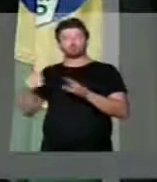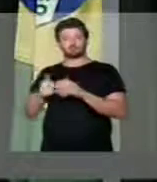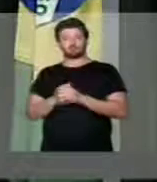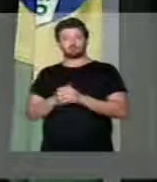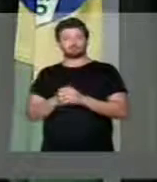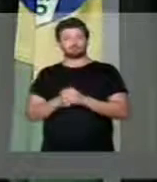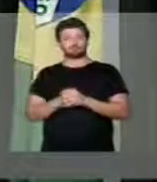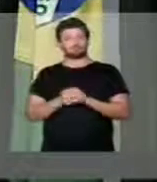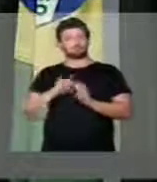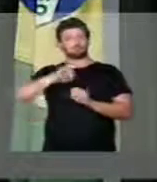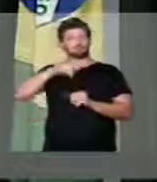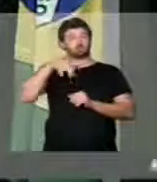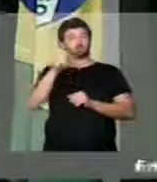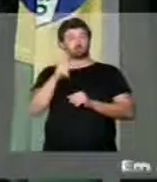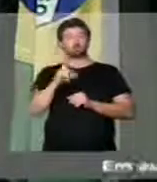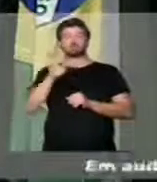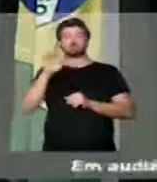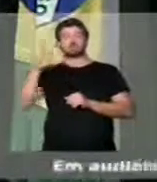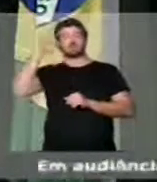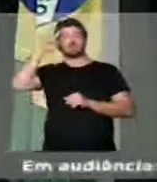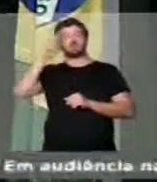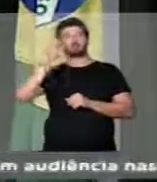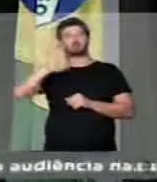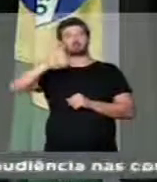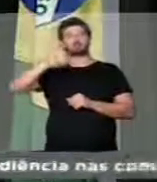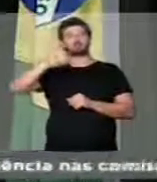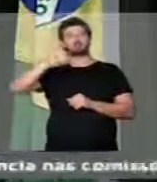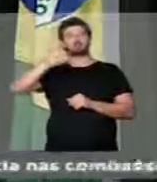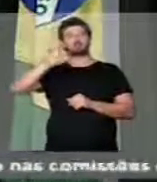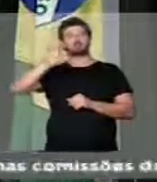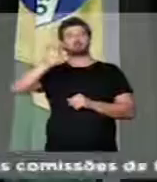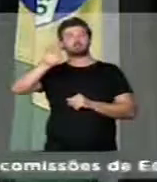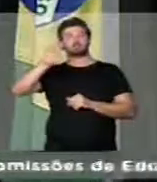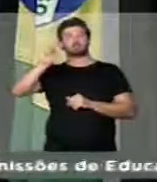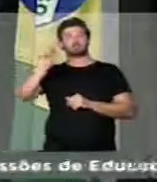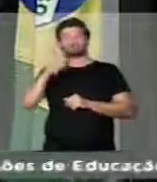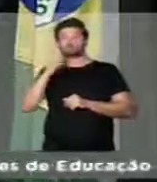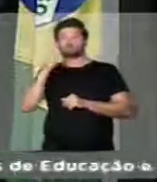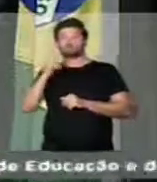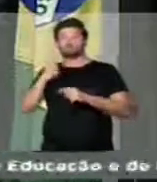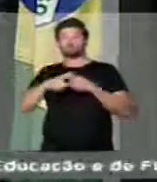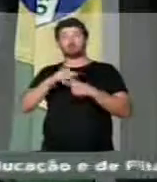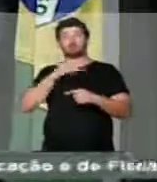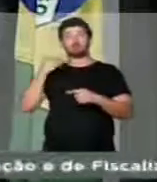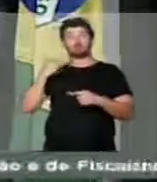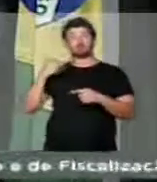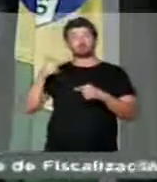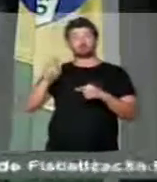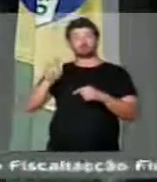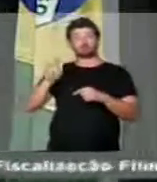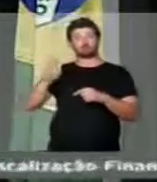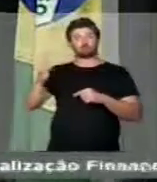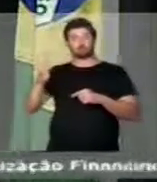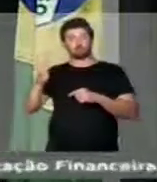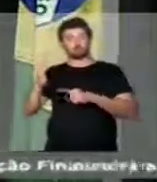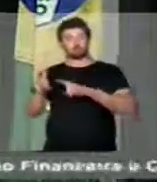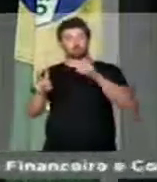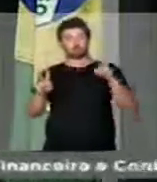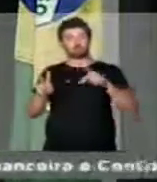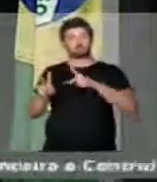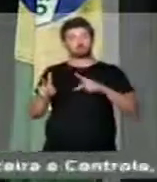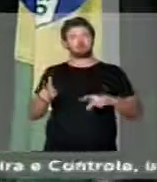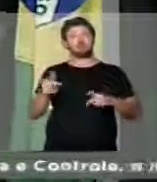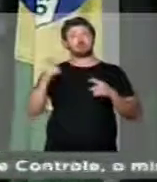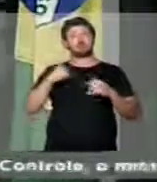JK. Só lembravam Getúlio, de onde fizeram a ilação com a morte da presidente. Fui pesquisar